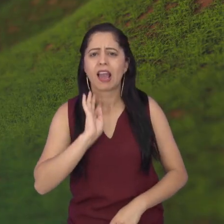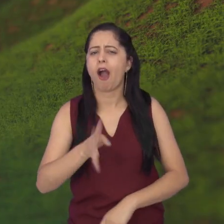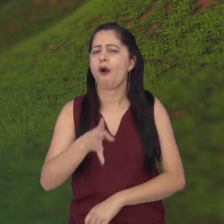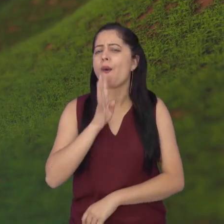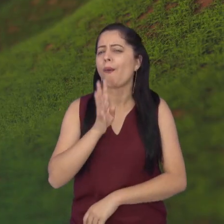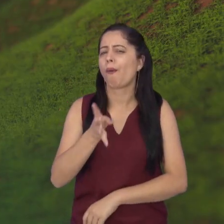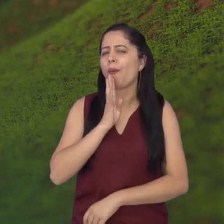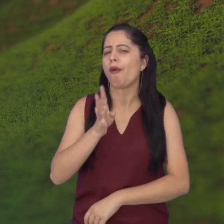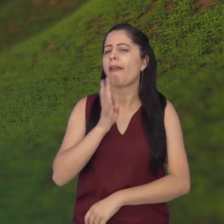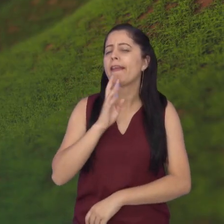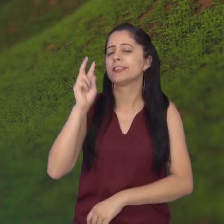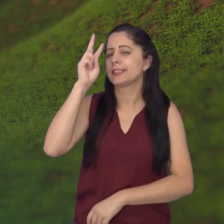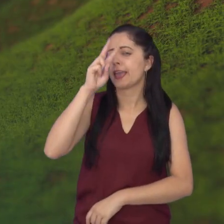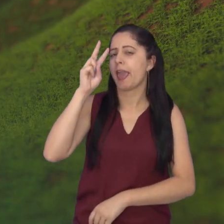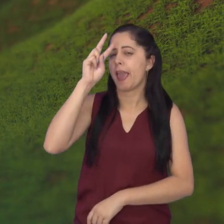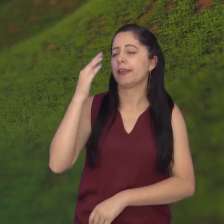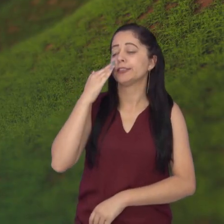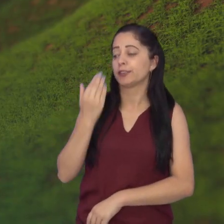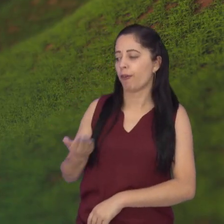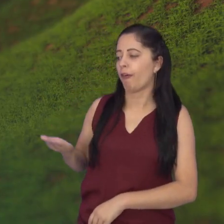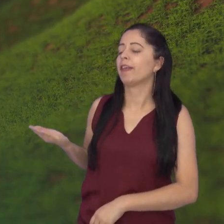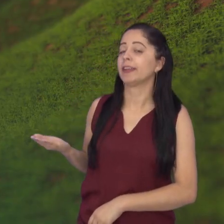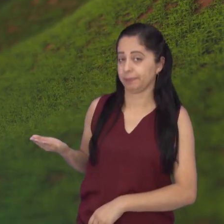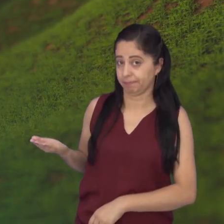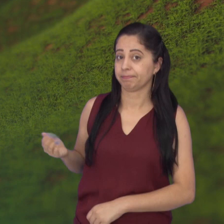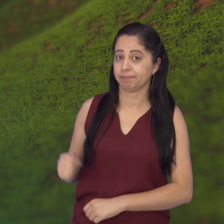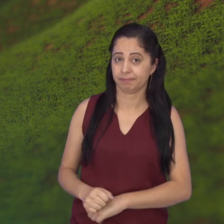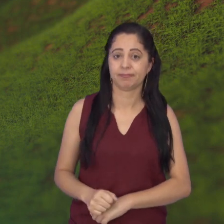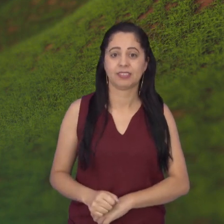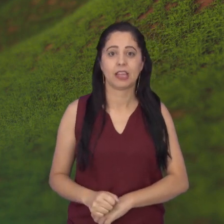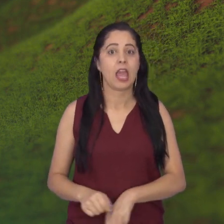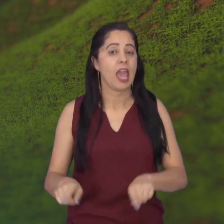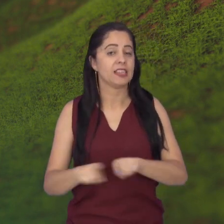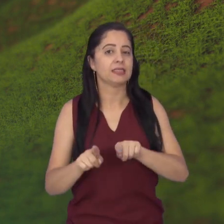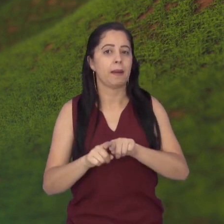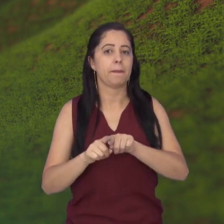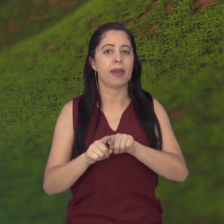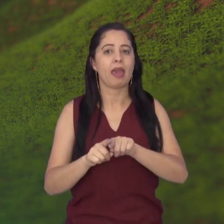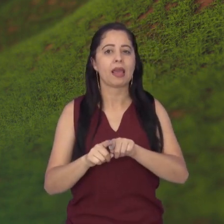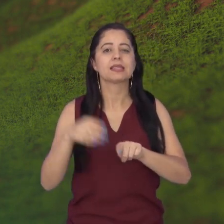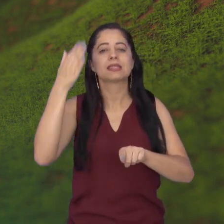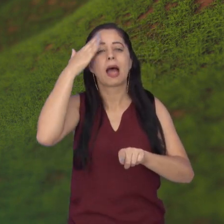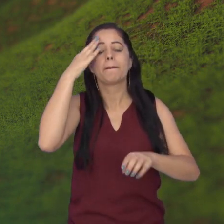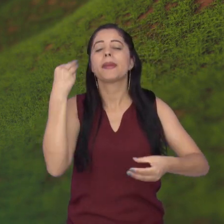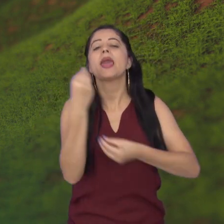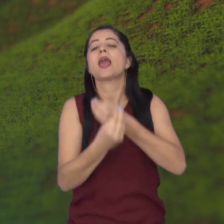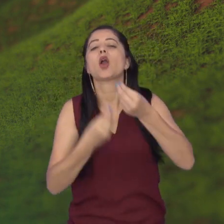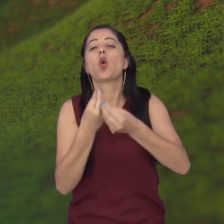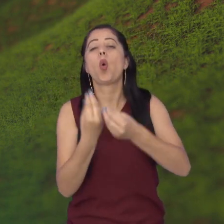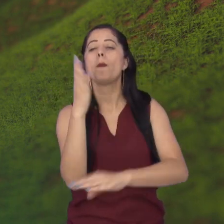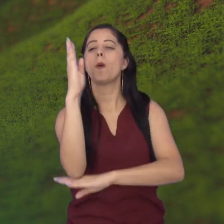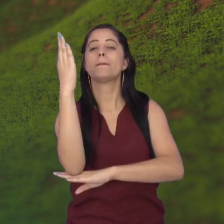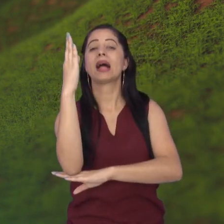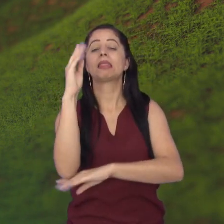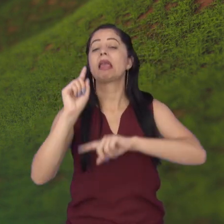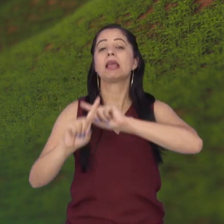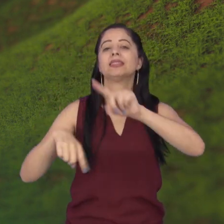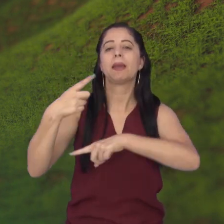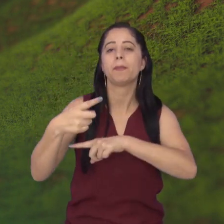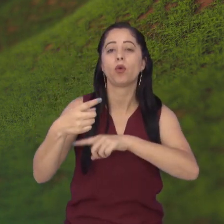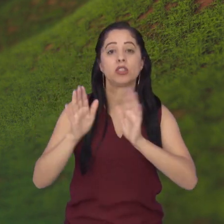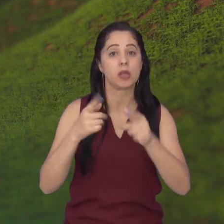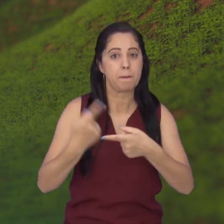Muito bom a gente conhecer um pouquinho da história desse artista joseense e principalmente saber do destino dos troncos